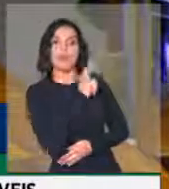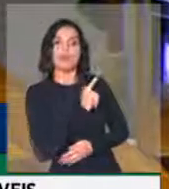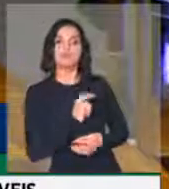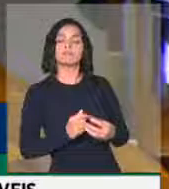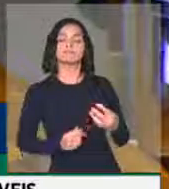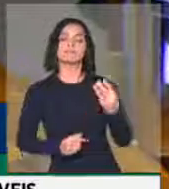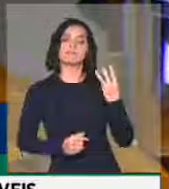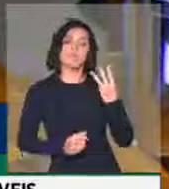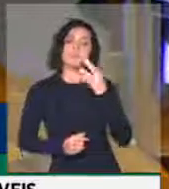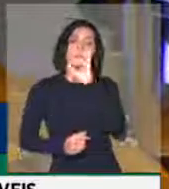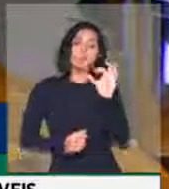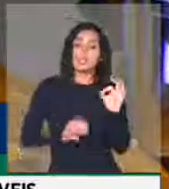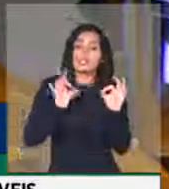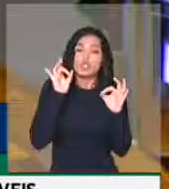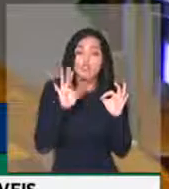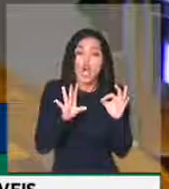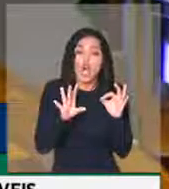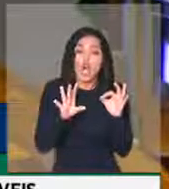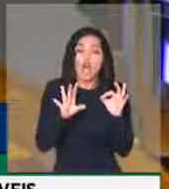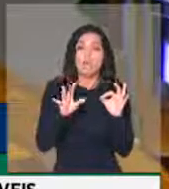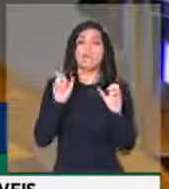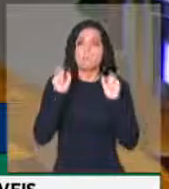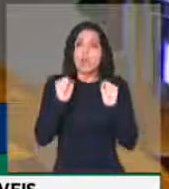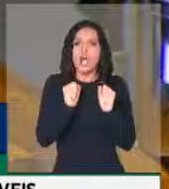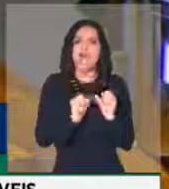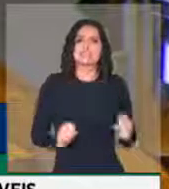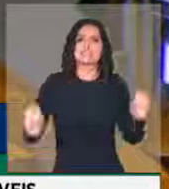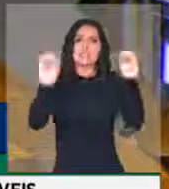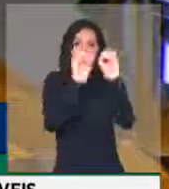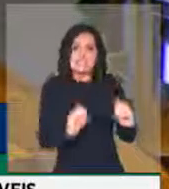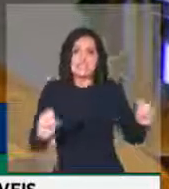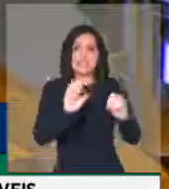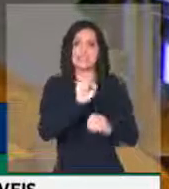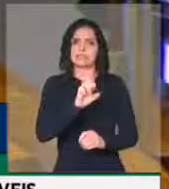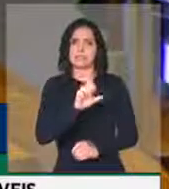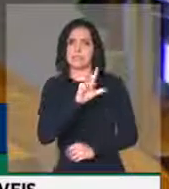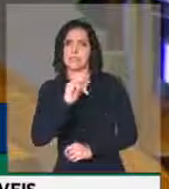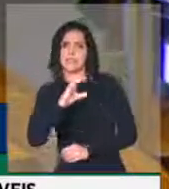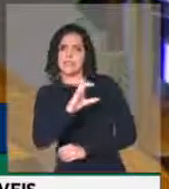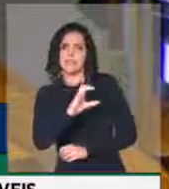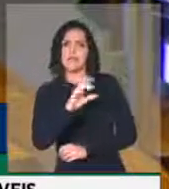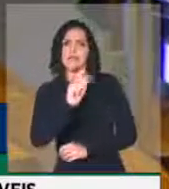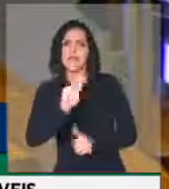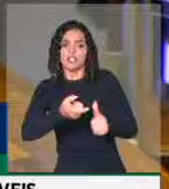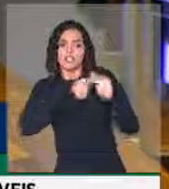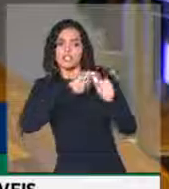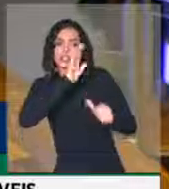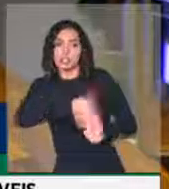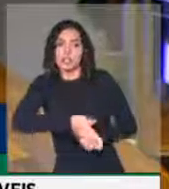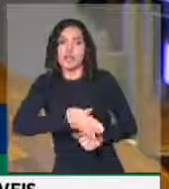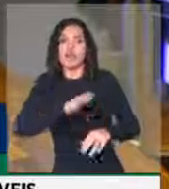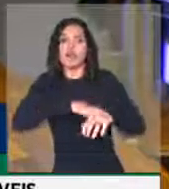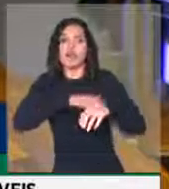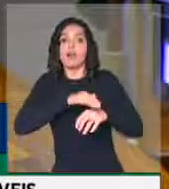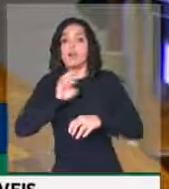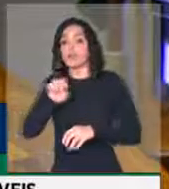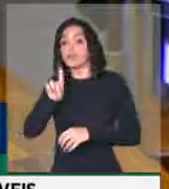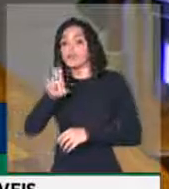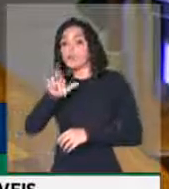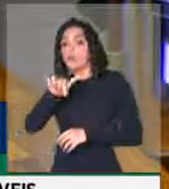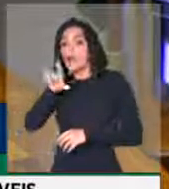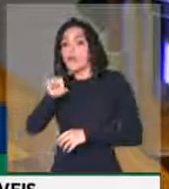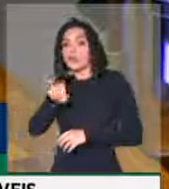3%, perdão. Nós podemos, sim, zerar a taxa Selic para as operações compromissadas, fazendo com que o economista Eduardo